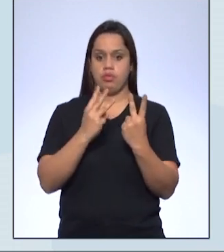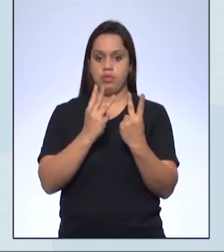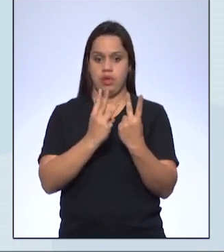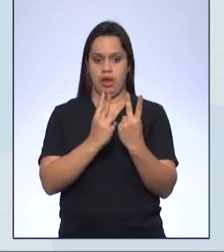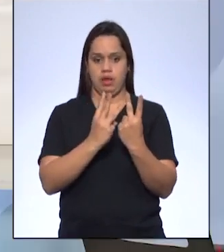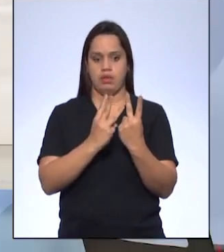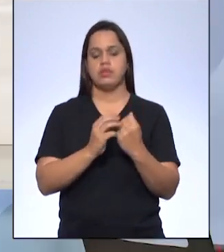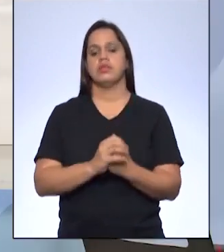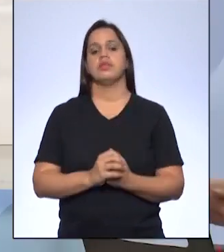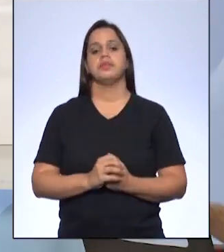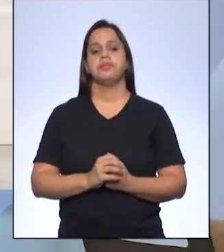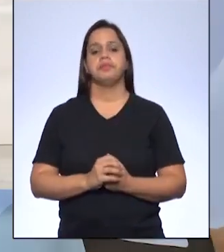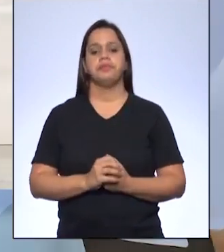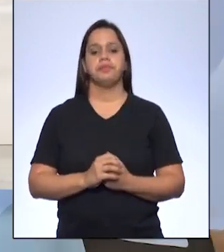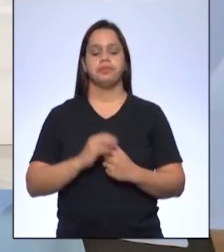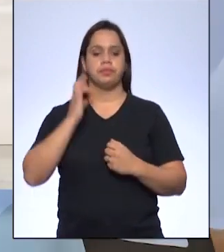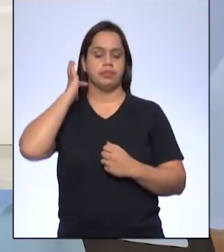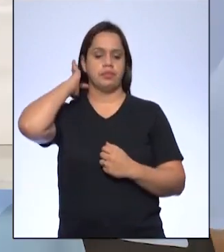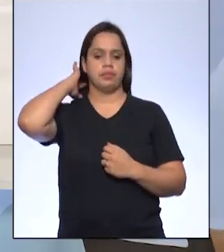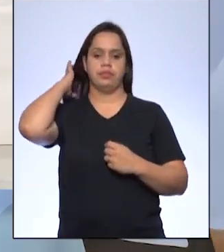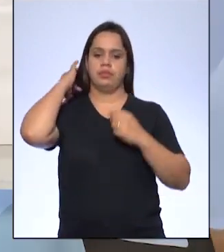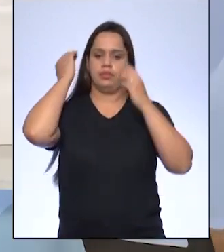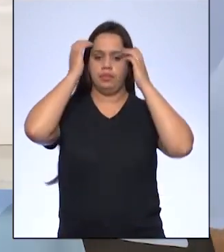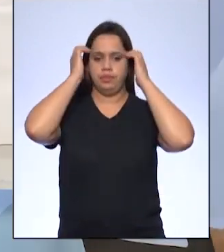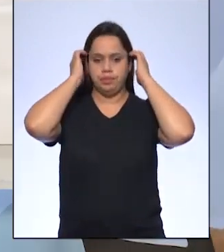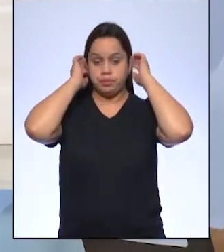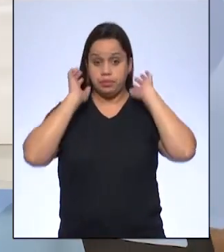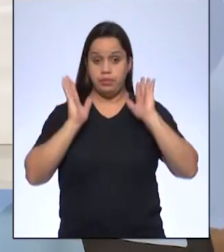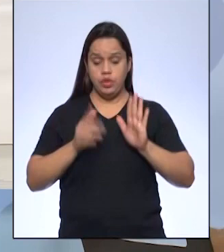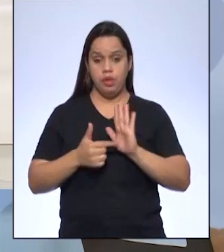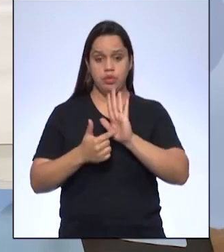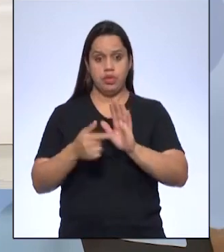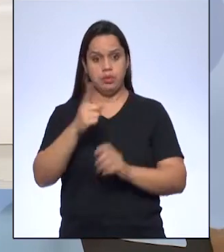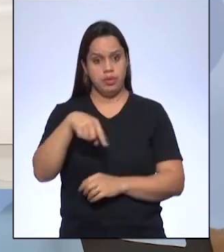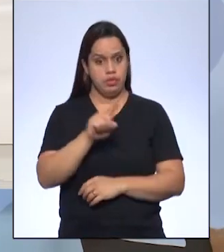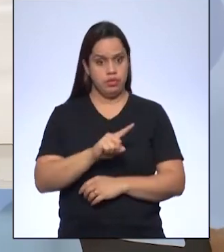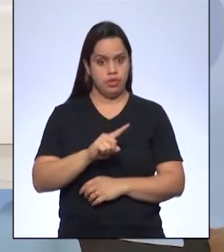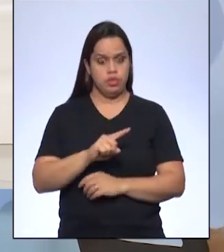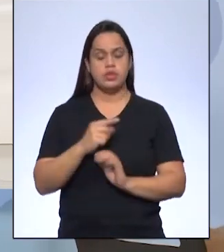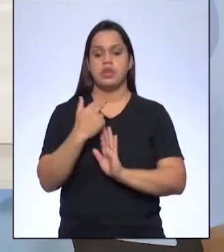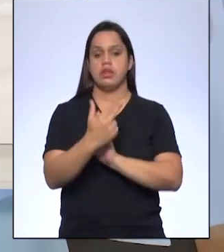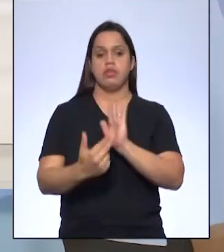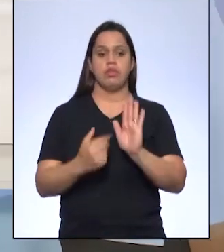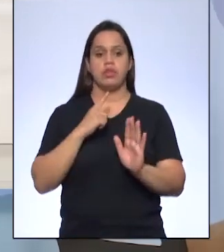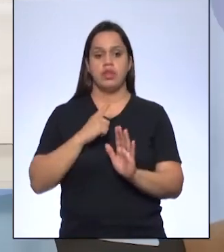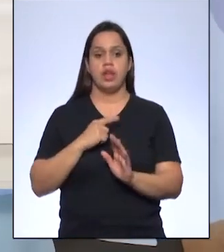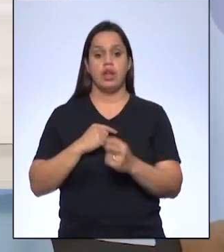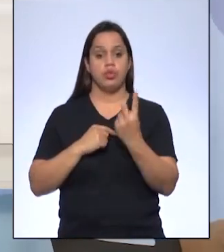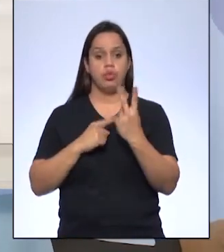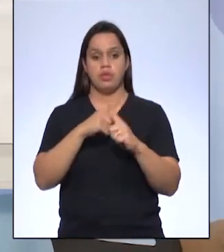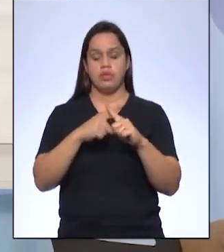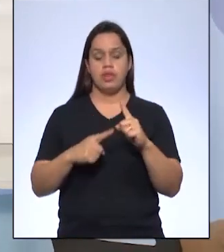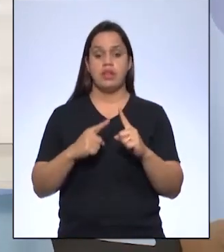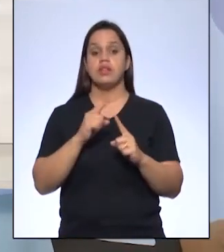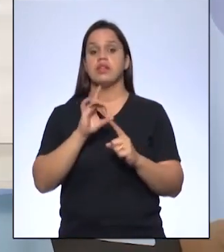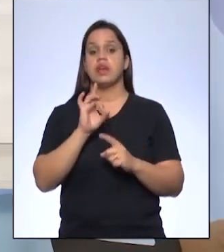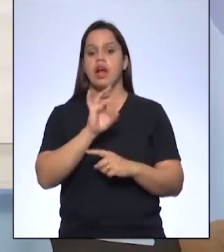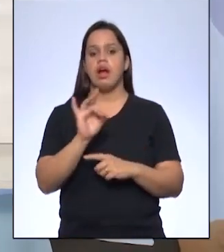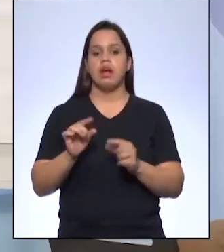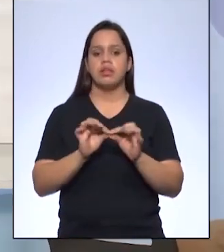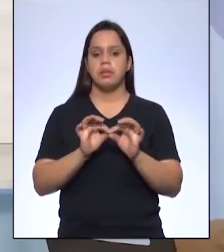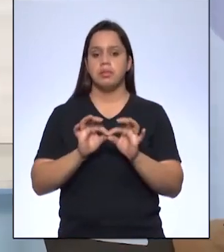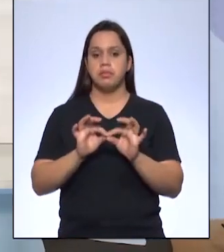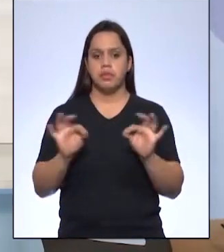isso. Então, como eu falei, mostrei para vocês ali na figura, eu tenho 2 vezes cada medida. Porque ele tem a largura